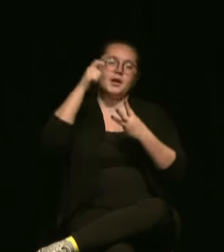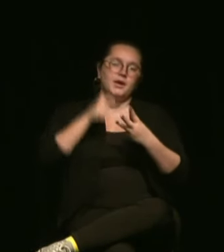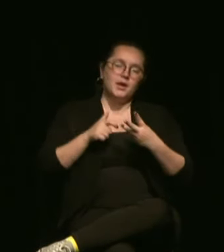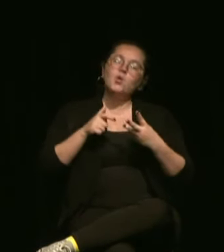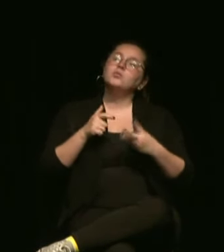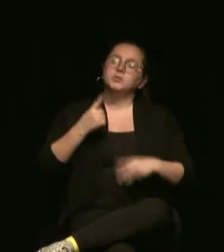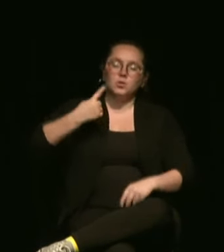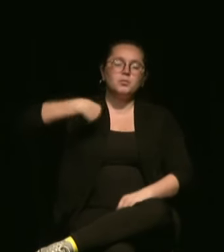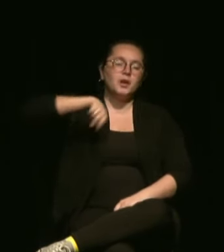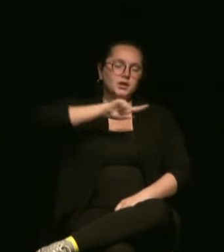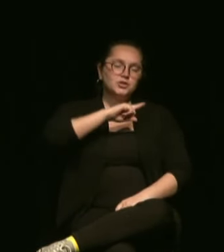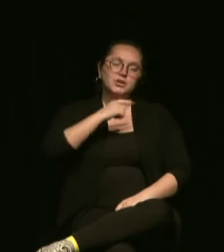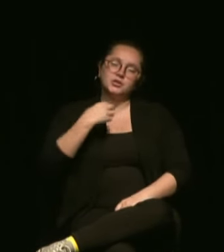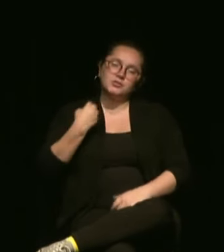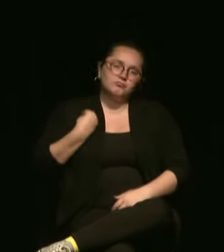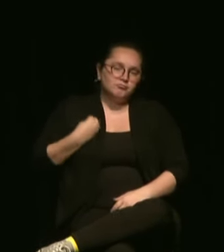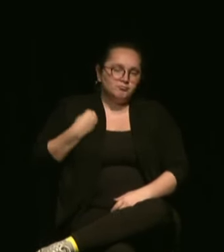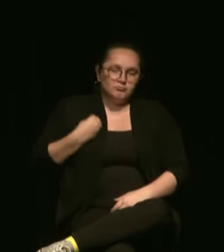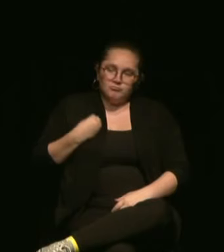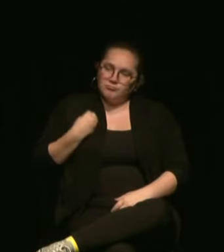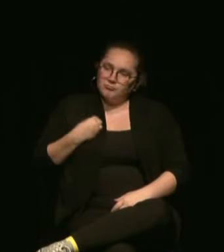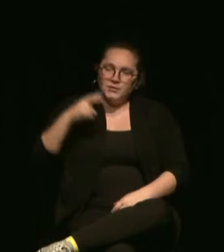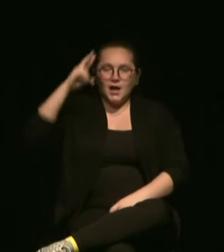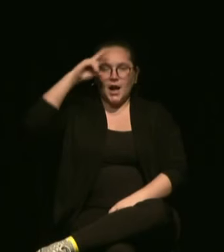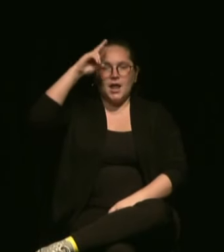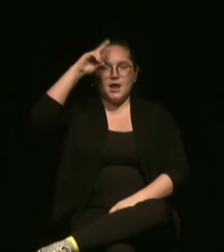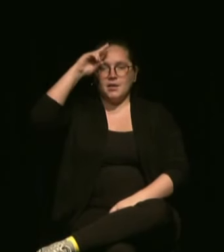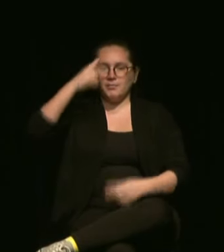ele é, a gente leva ele para sempre.